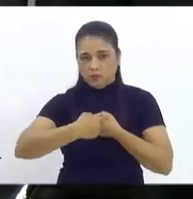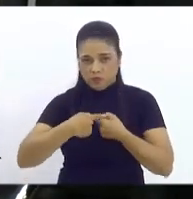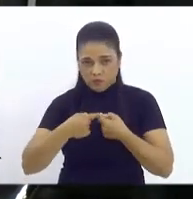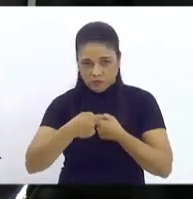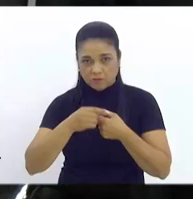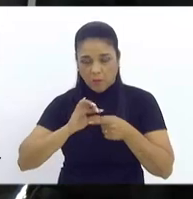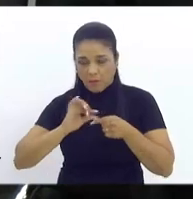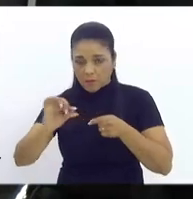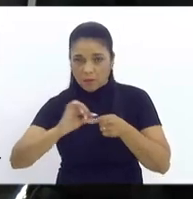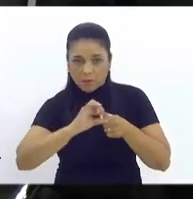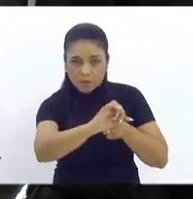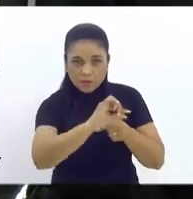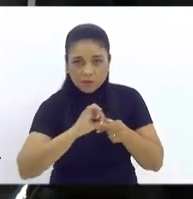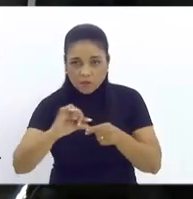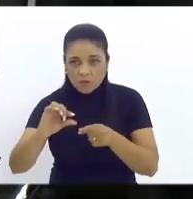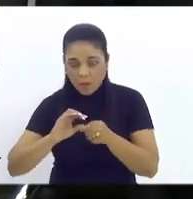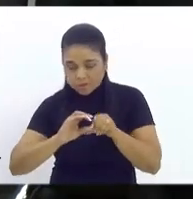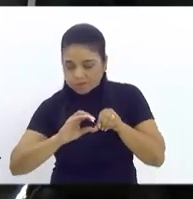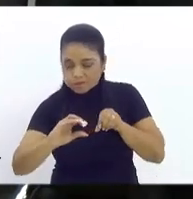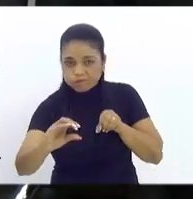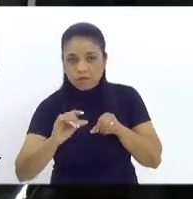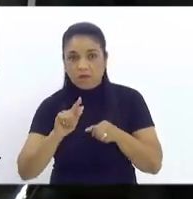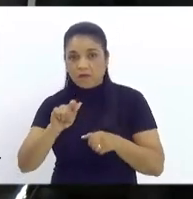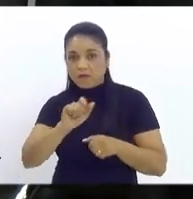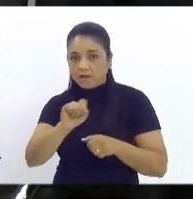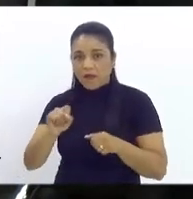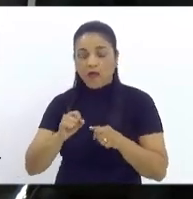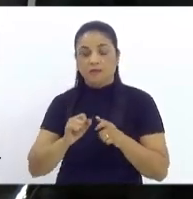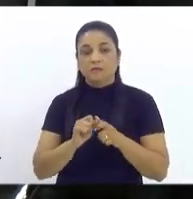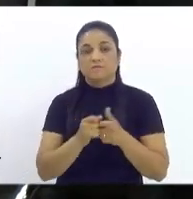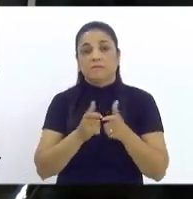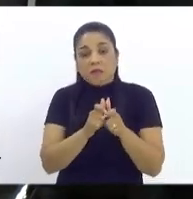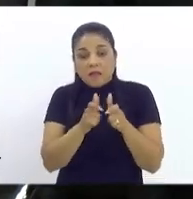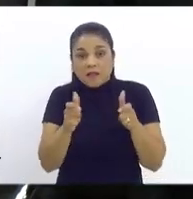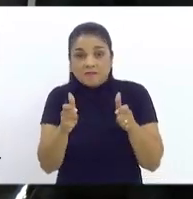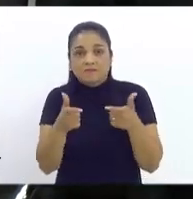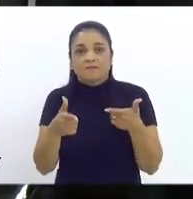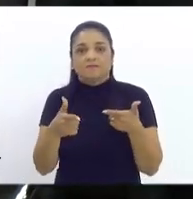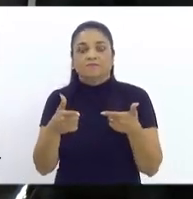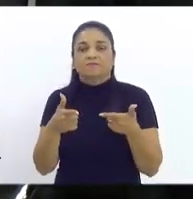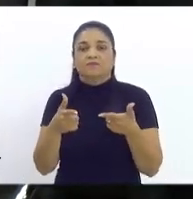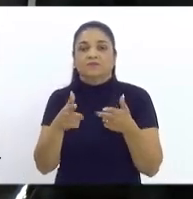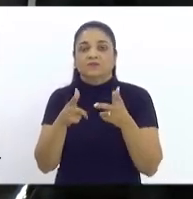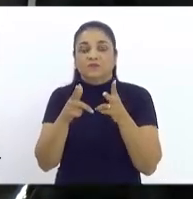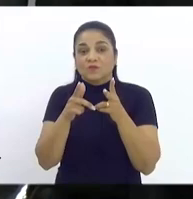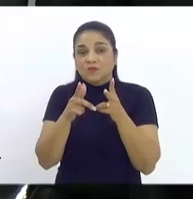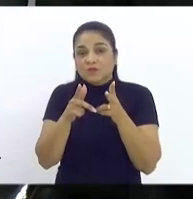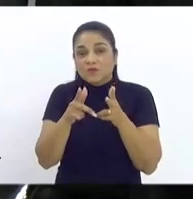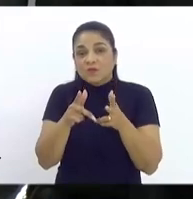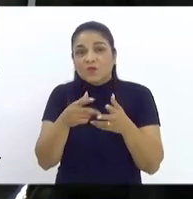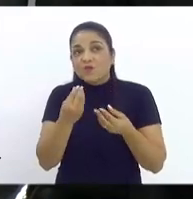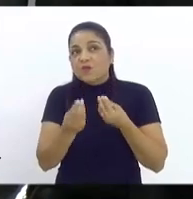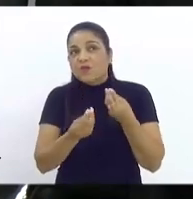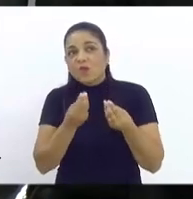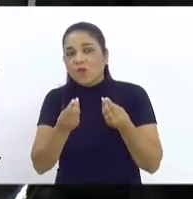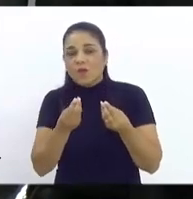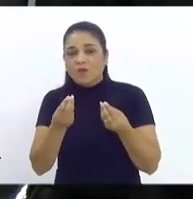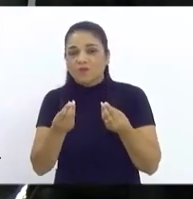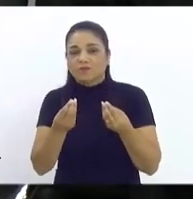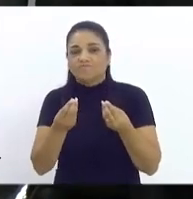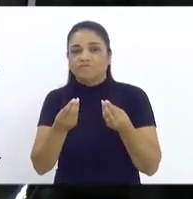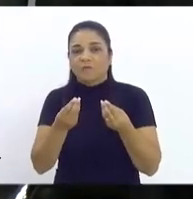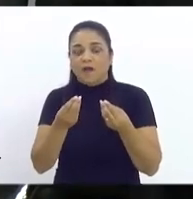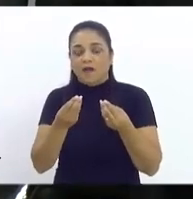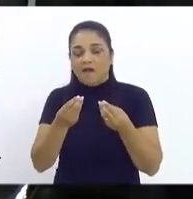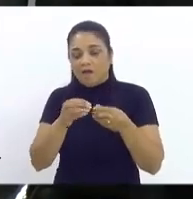municípios que a gente continua crescendo de forma de mancha de óleo. Nós estamos a forma de expansão de uma